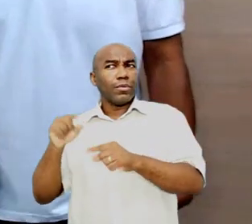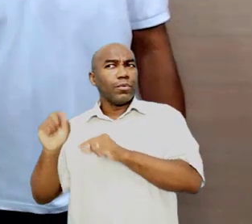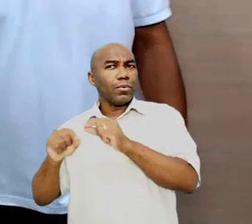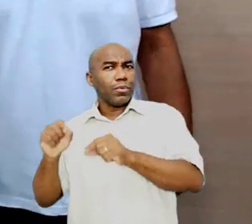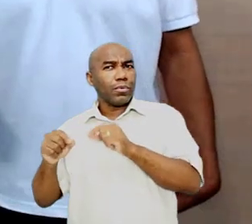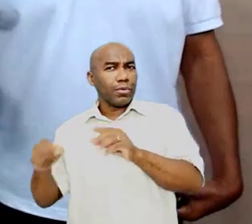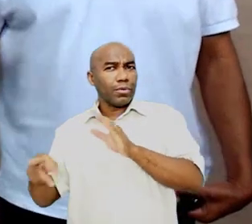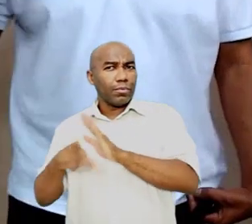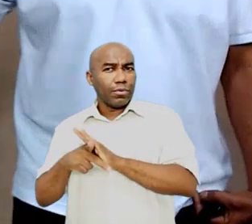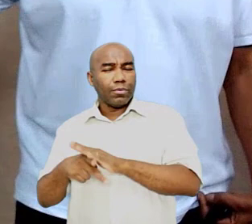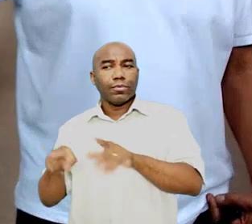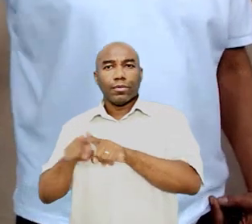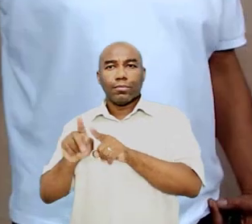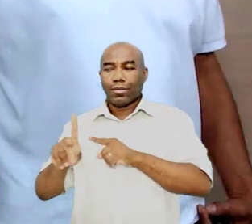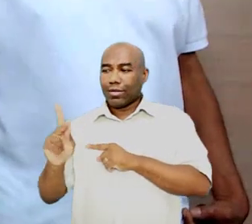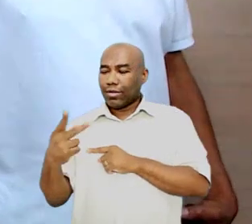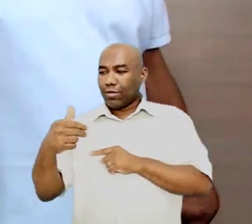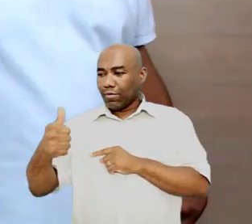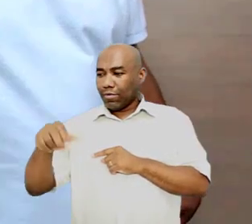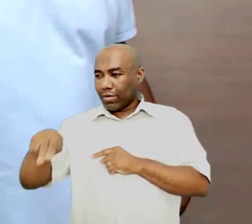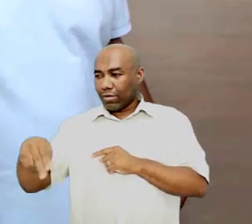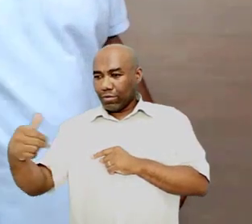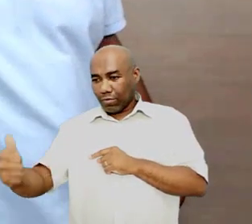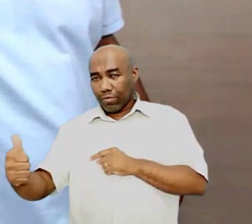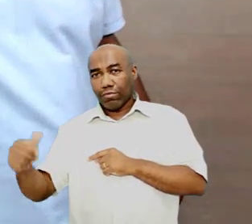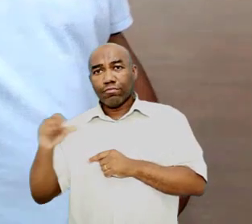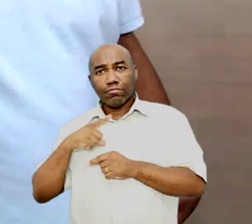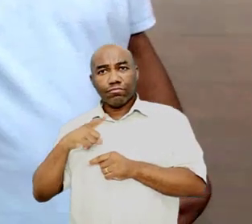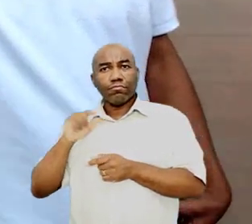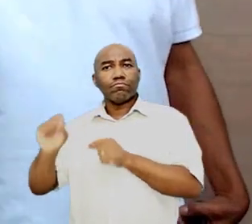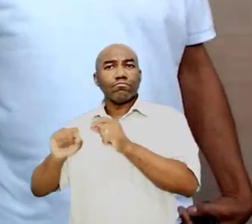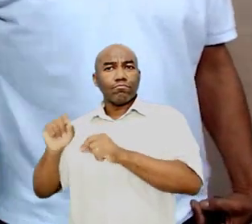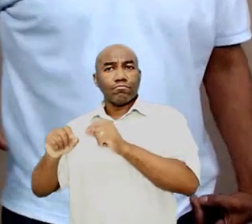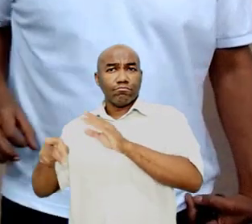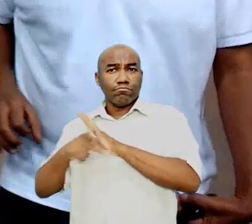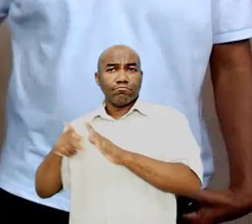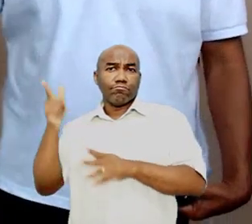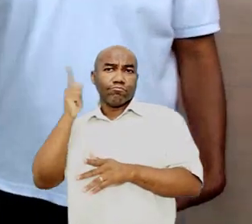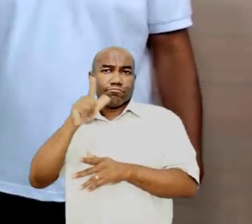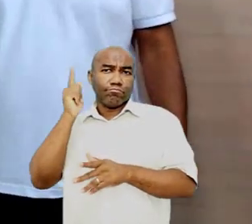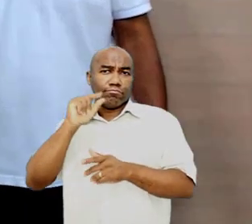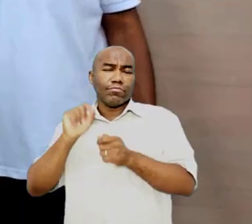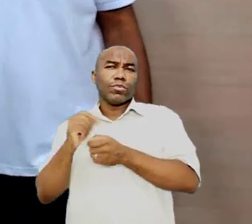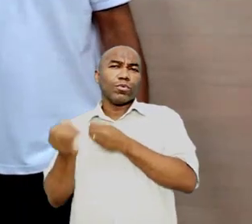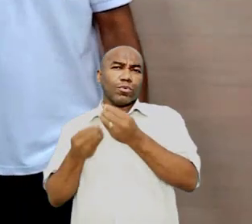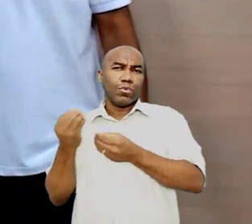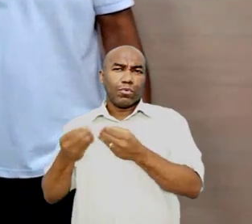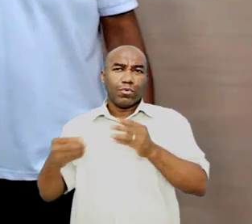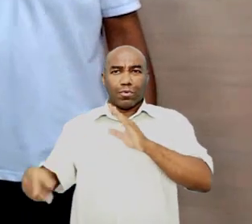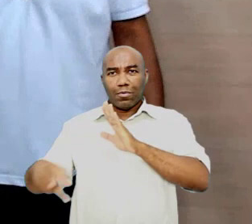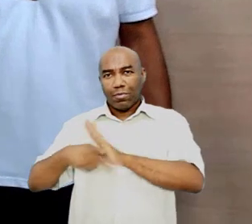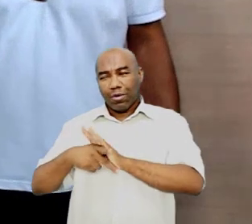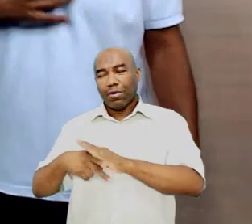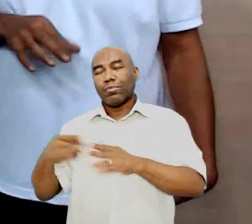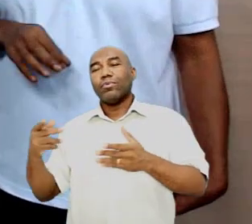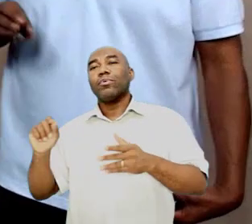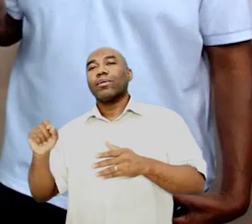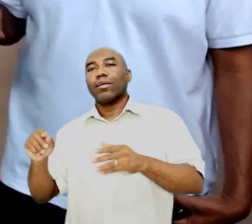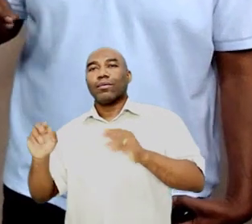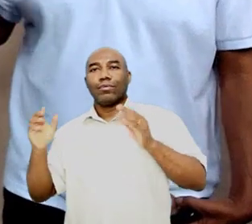neurominidase. Hemaglutinina é a proteína presente na cápsula que gosta de quê? Que gosta das nossas